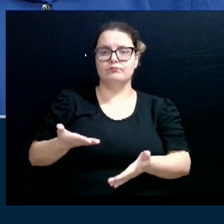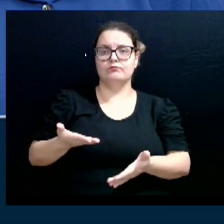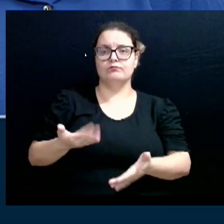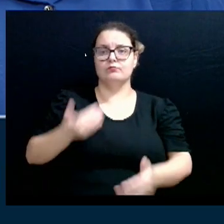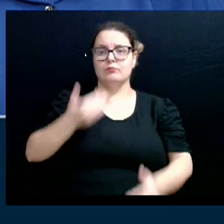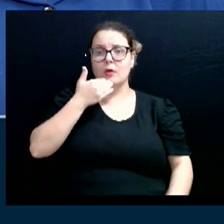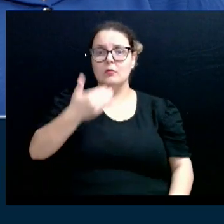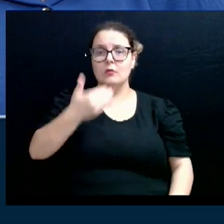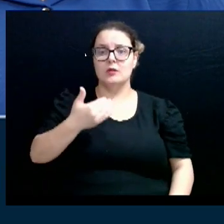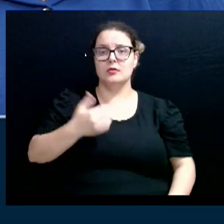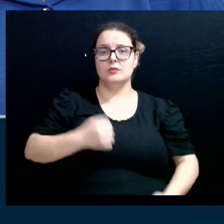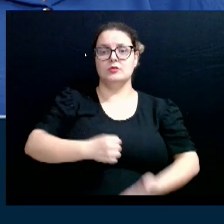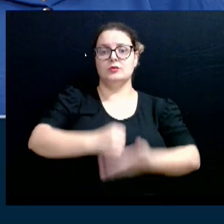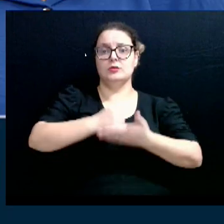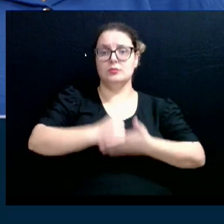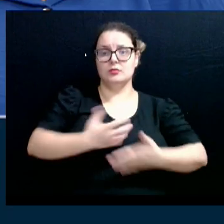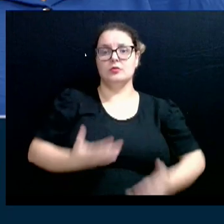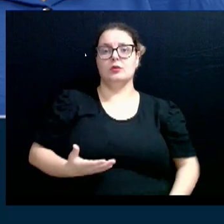a sua avaliação sobre isso?